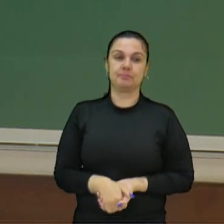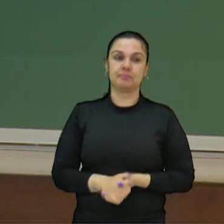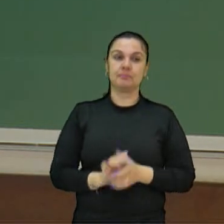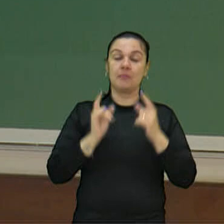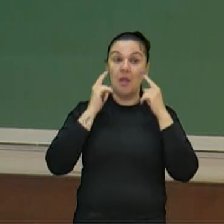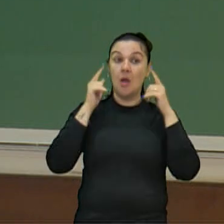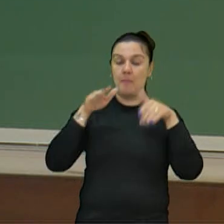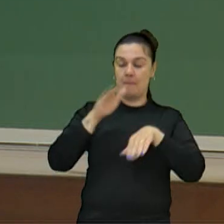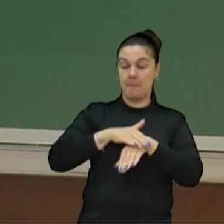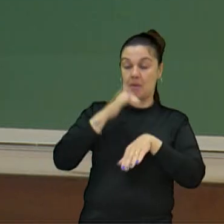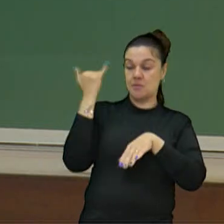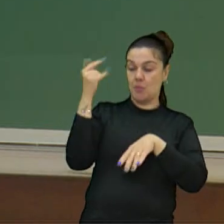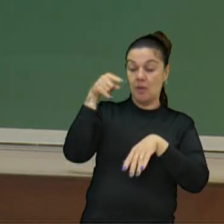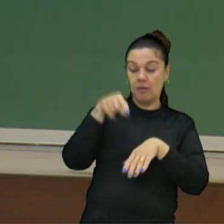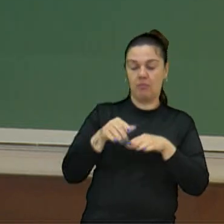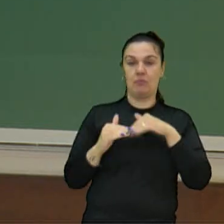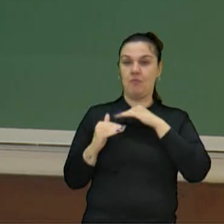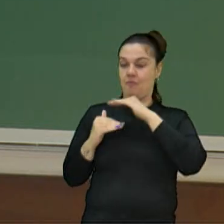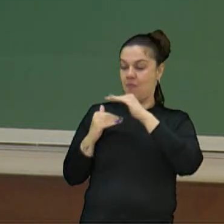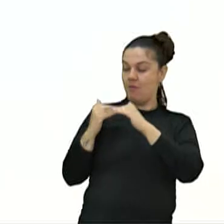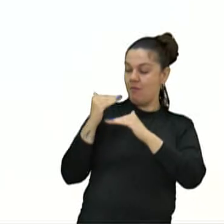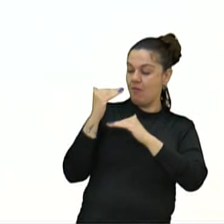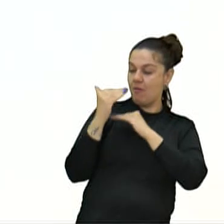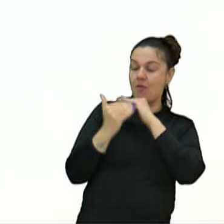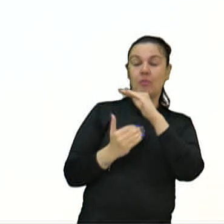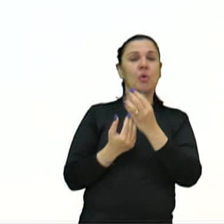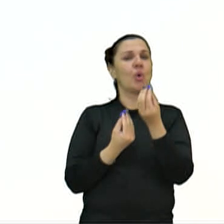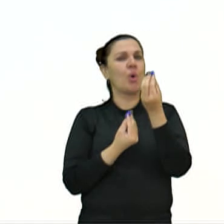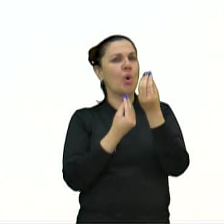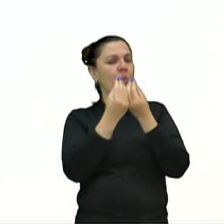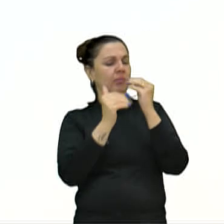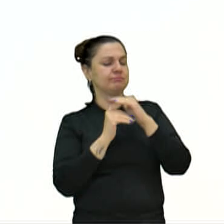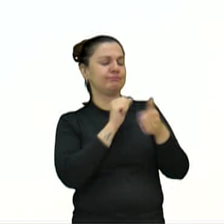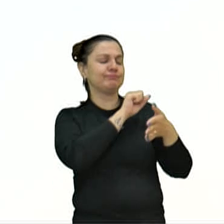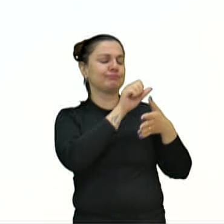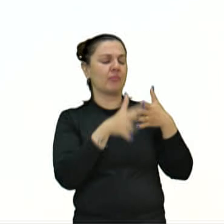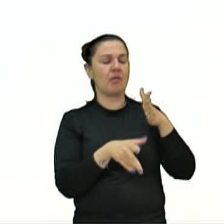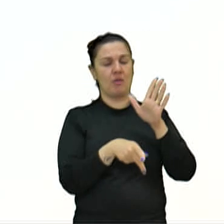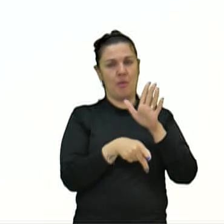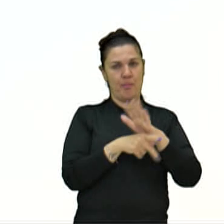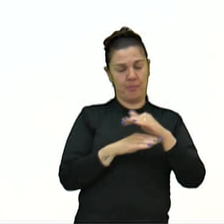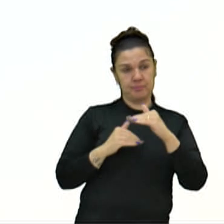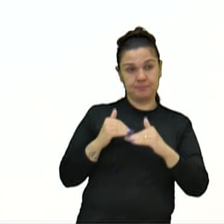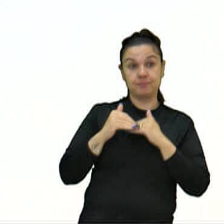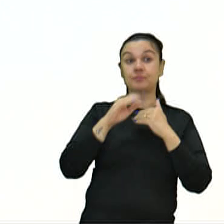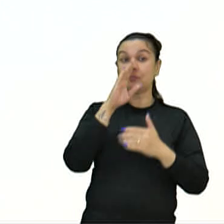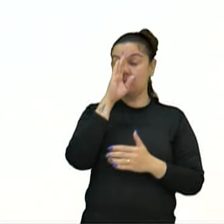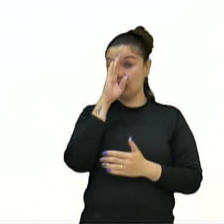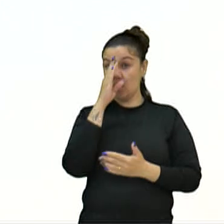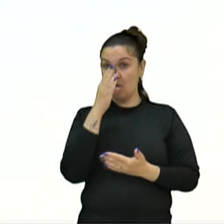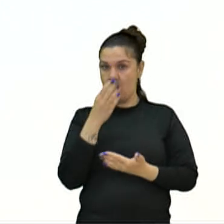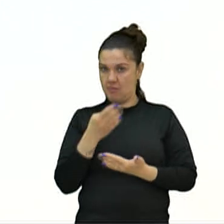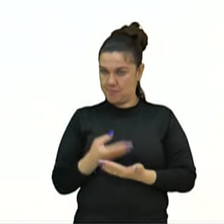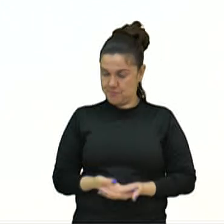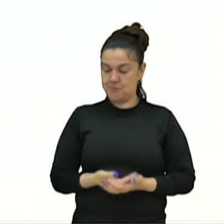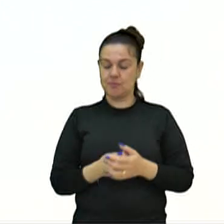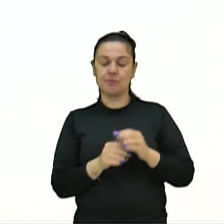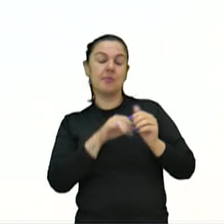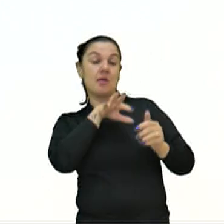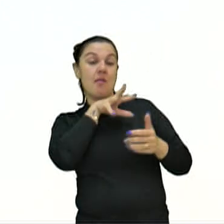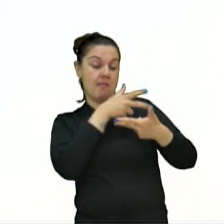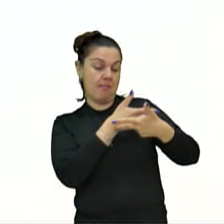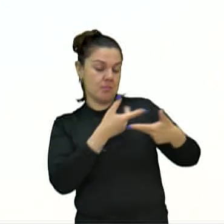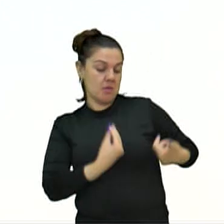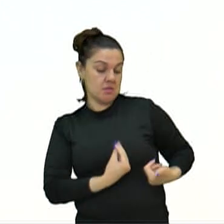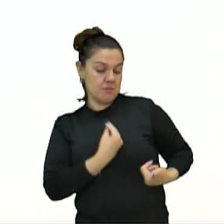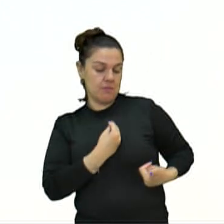interessa para a gente de verdade é o evolucionismo. Quais são as características do evolucionismo? Acredita que as espécies mudam,